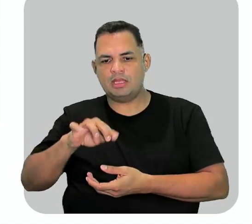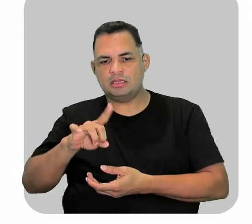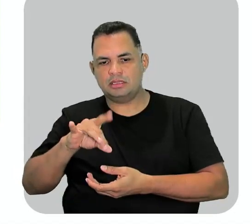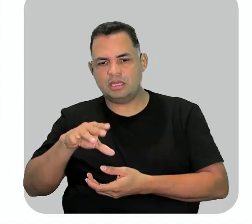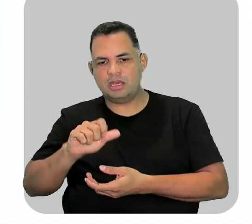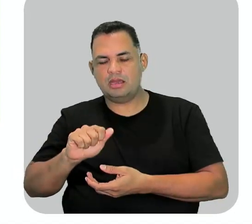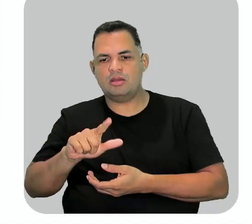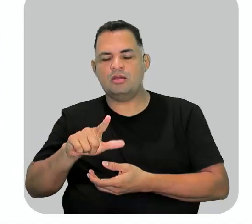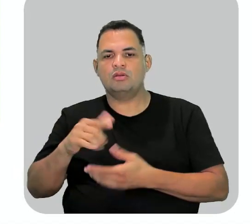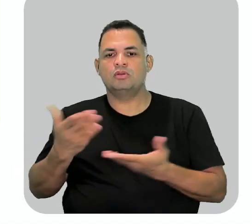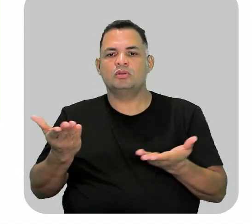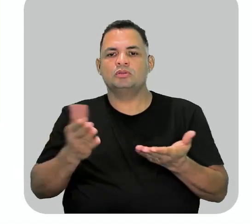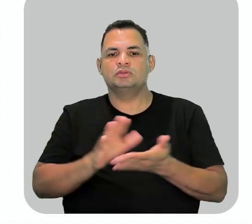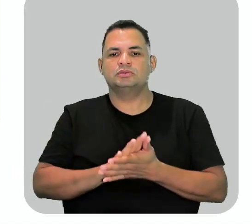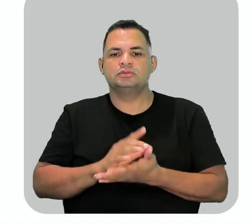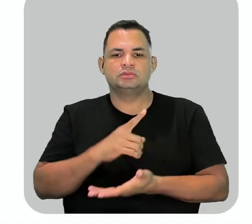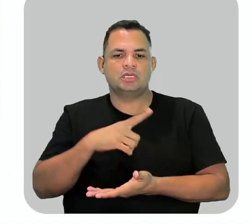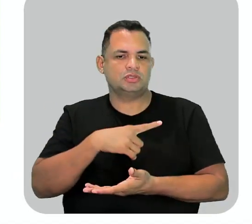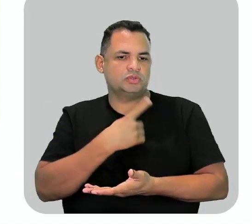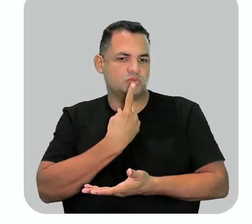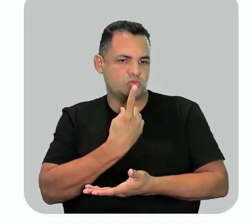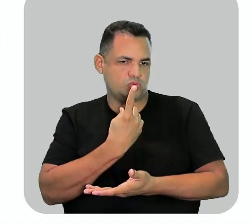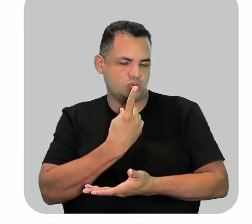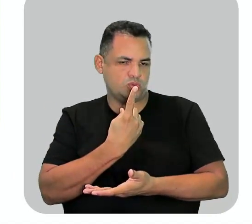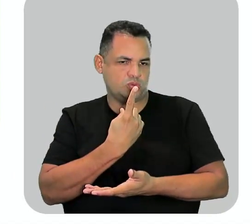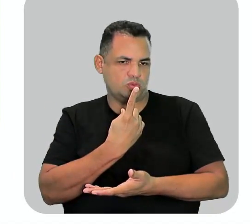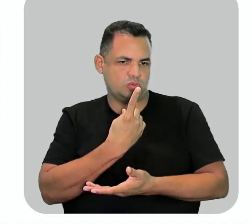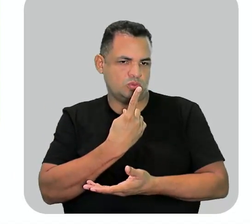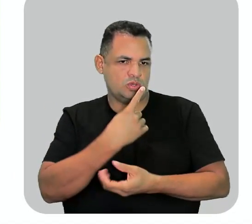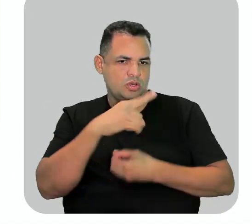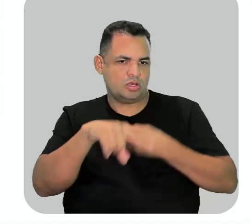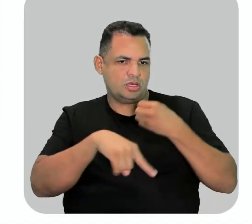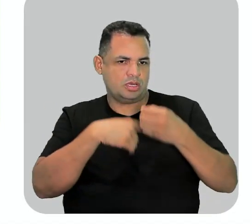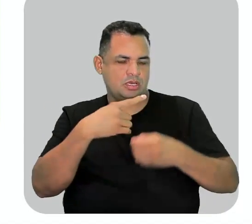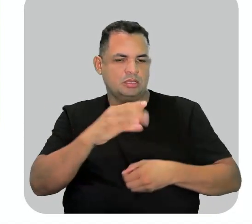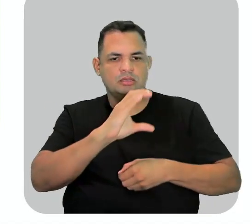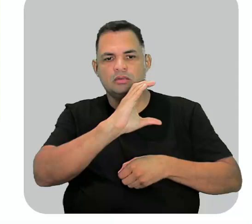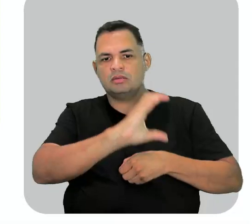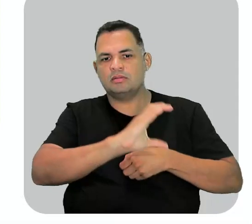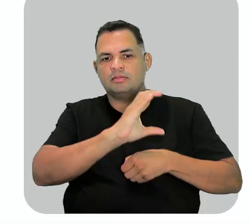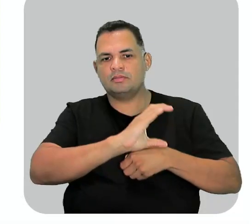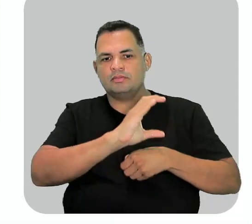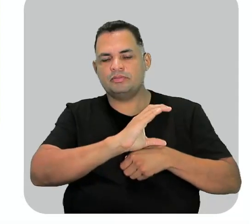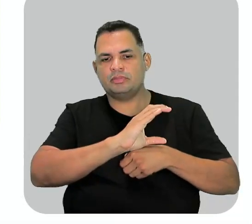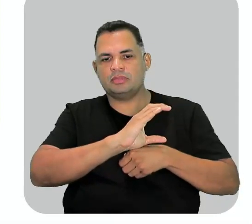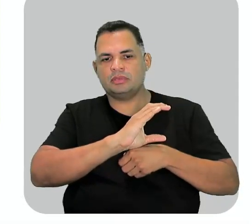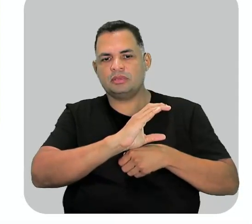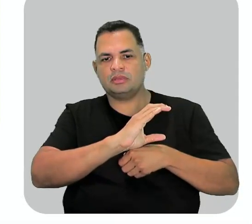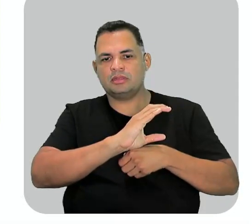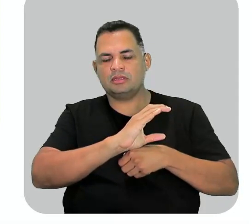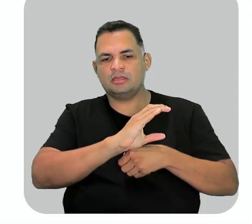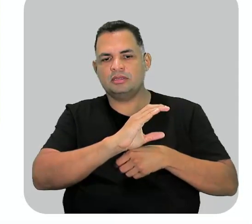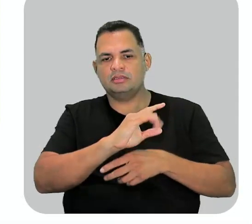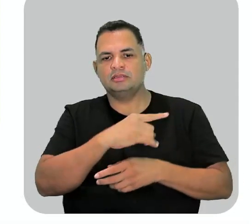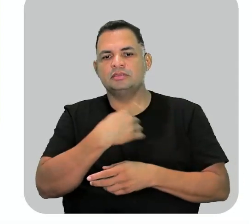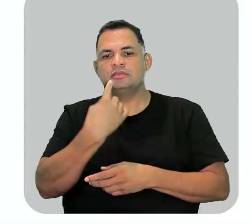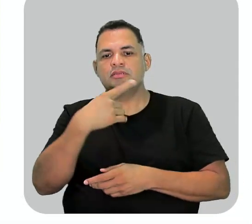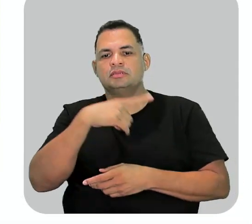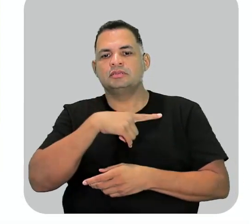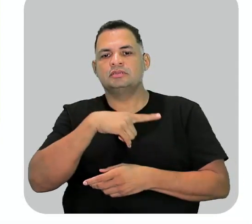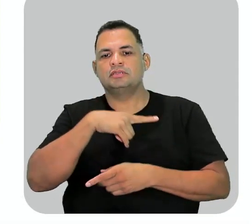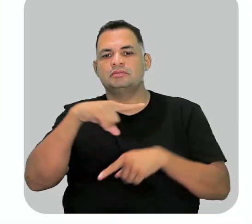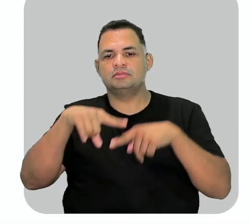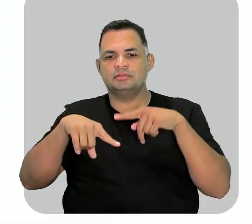ele apresenta somente um átomo de carbono, aqui ó, metanal, nós vamos ter